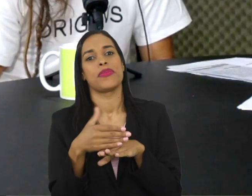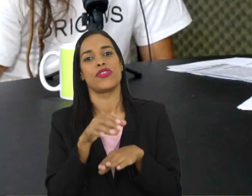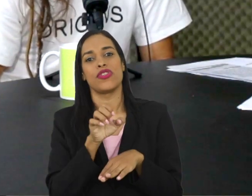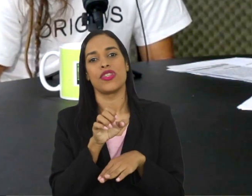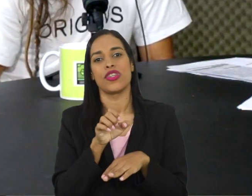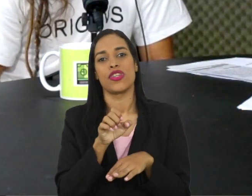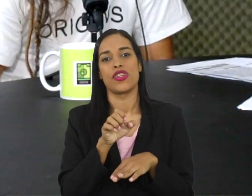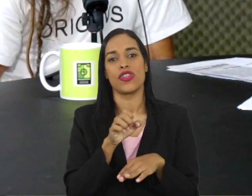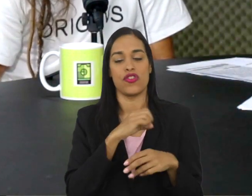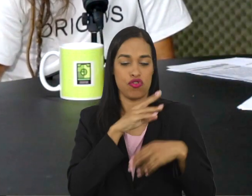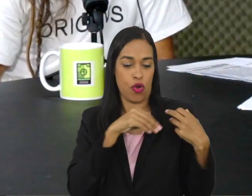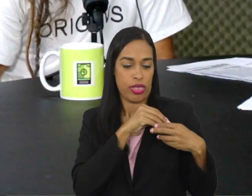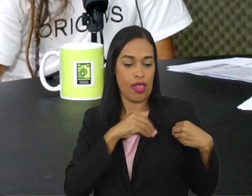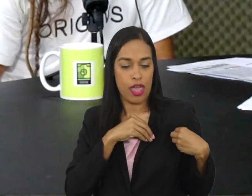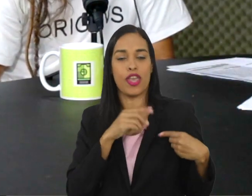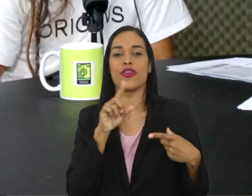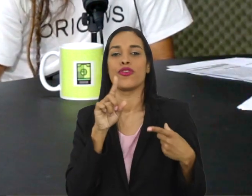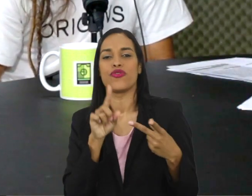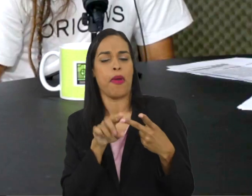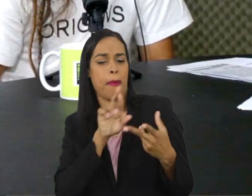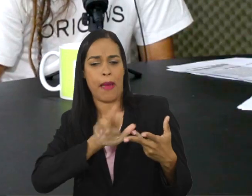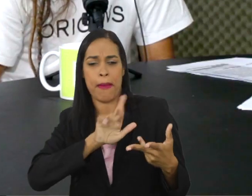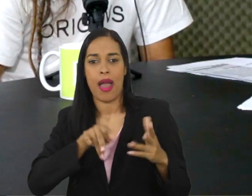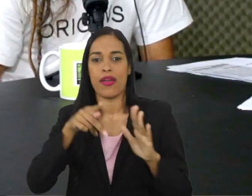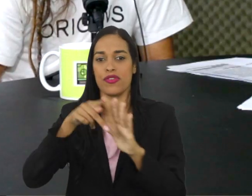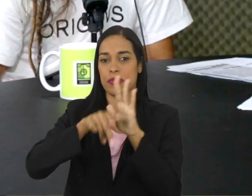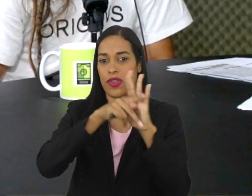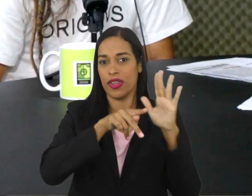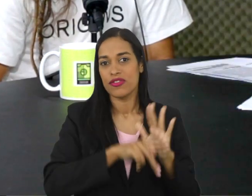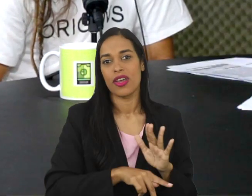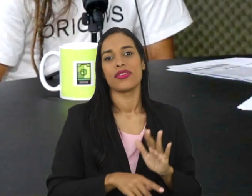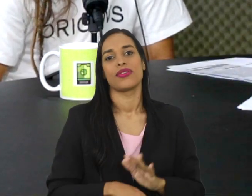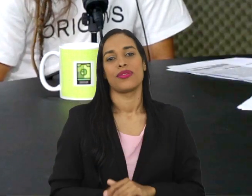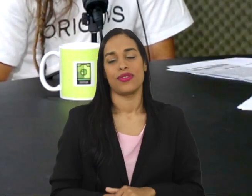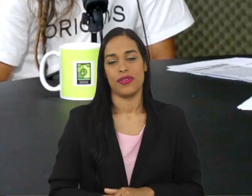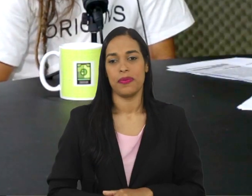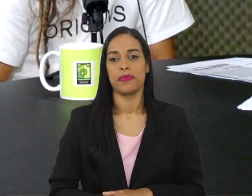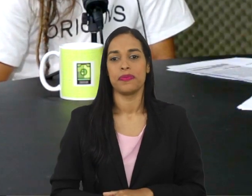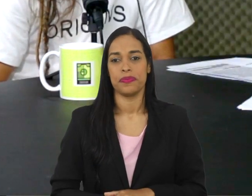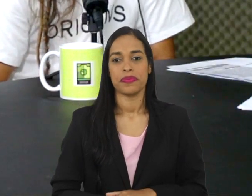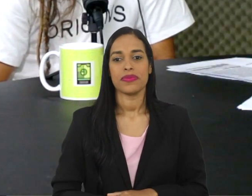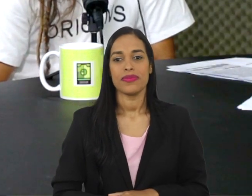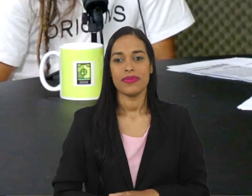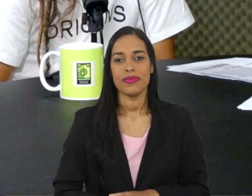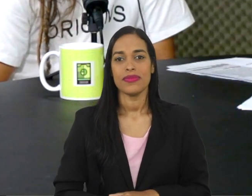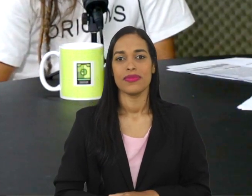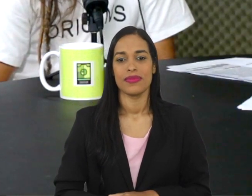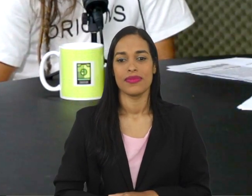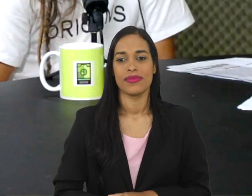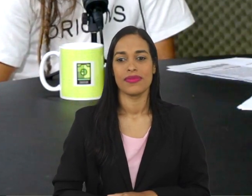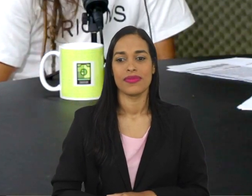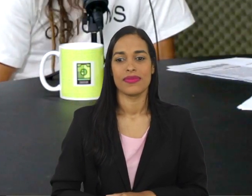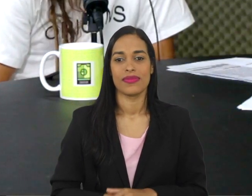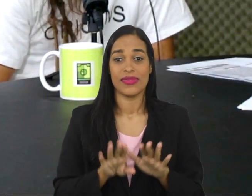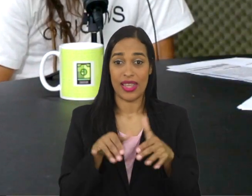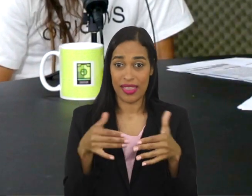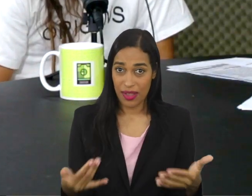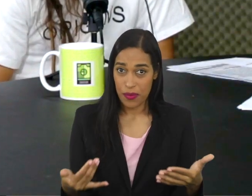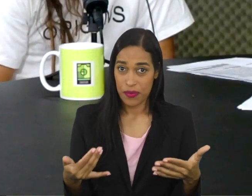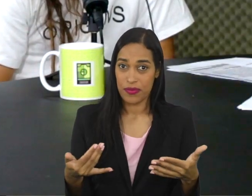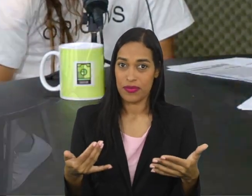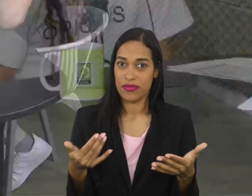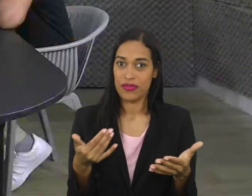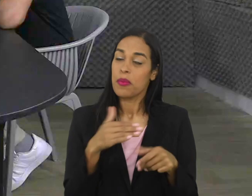A Mayara participa de escoteiros, a Mayara participa de vários projetos, né? Uhum.